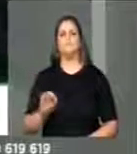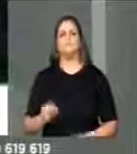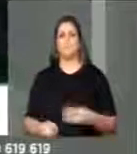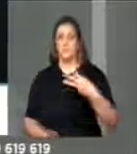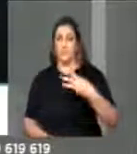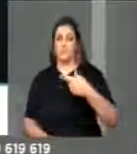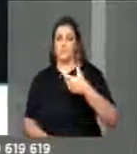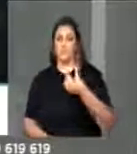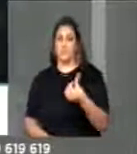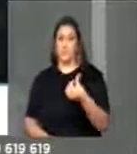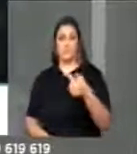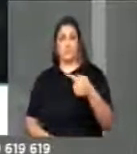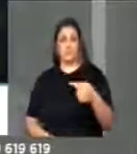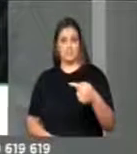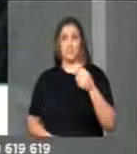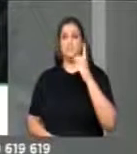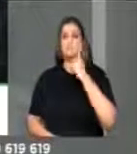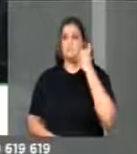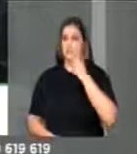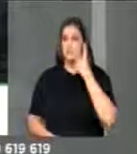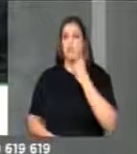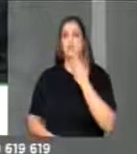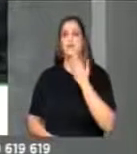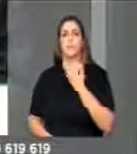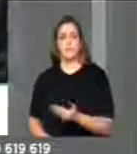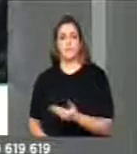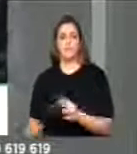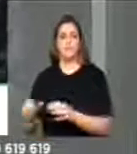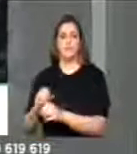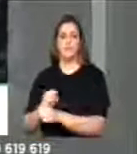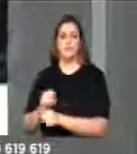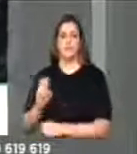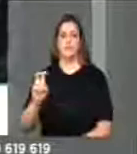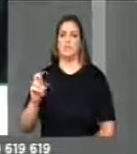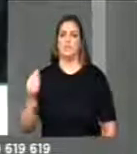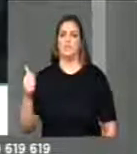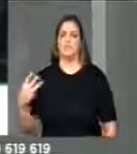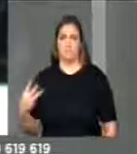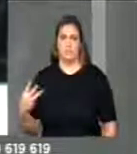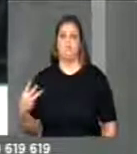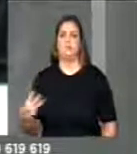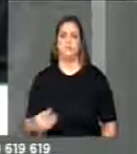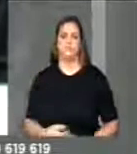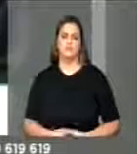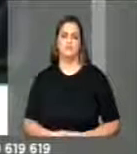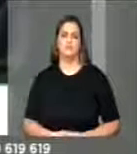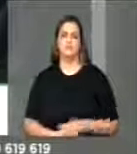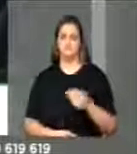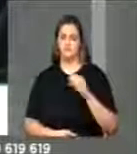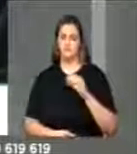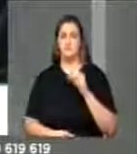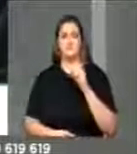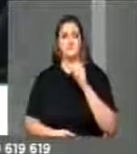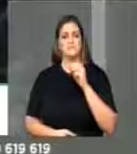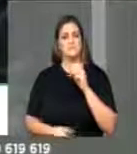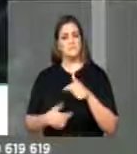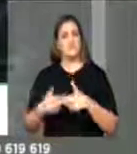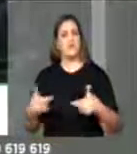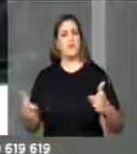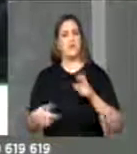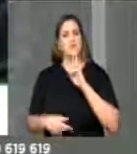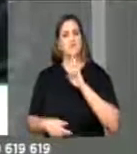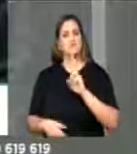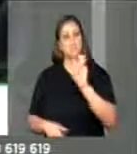367 deputados dos 513 apertaram o sim, escreveram o sim, disseram de viva